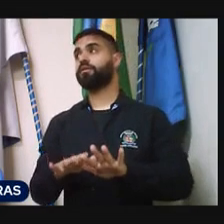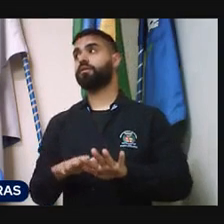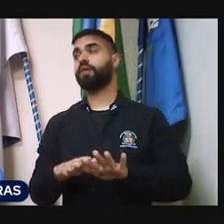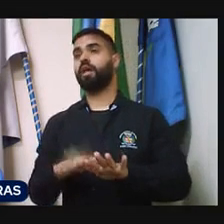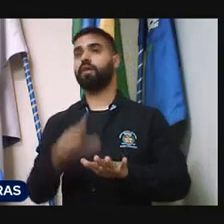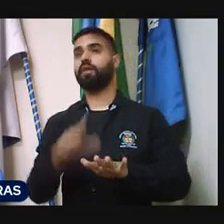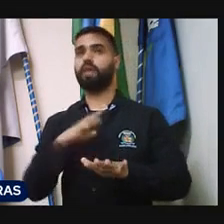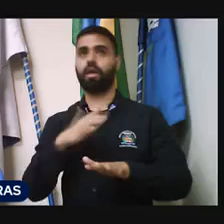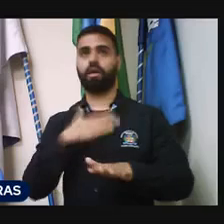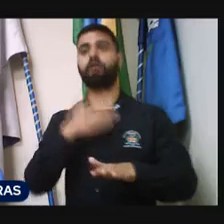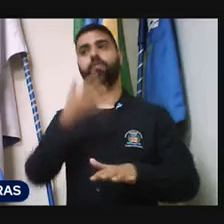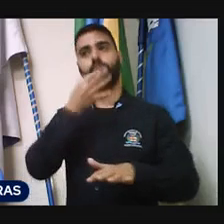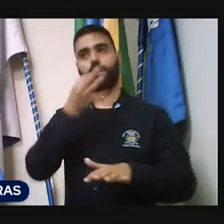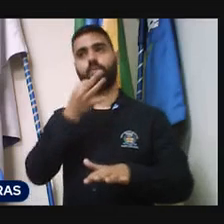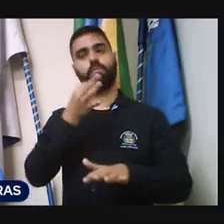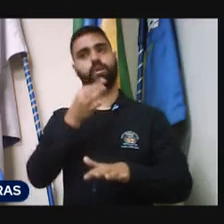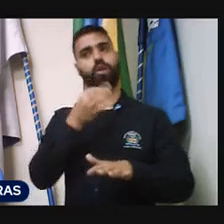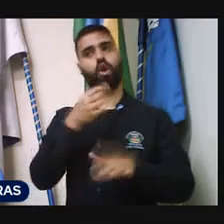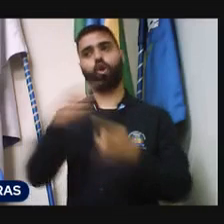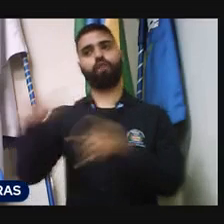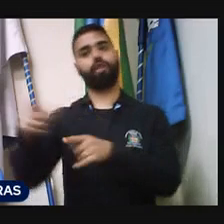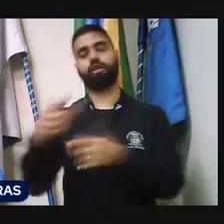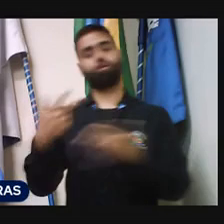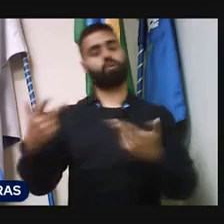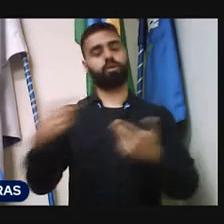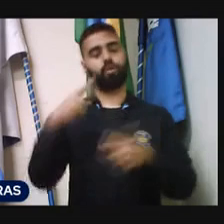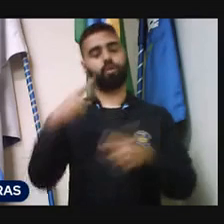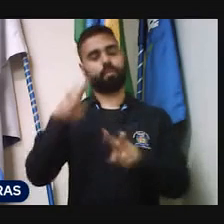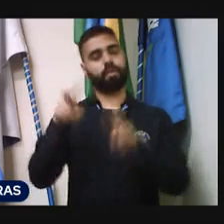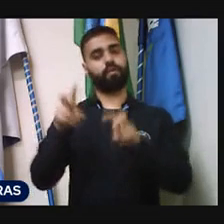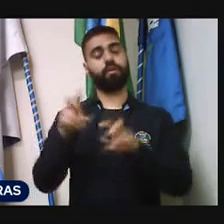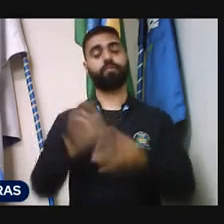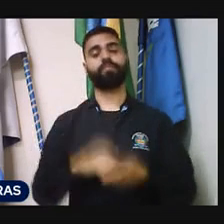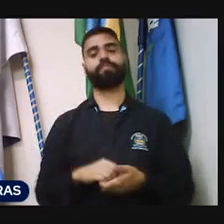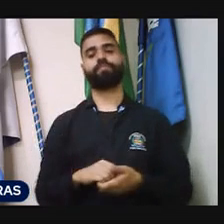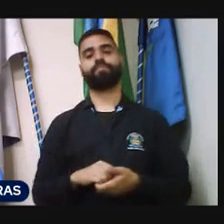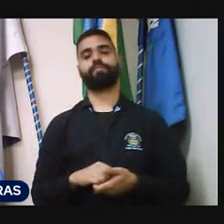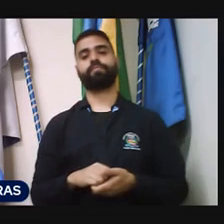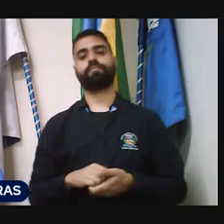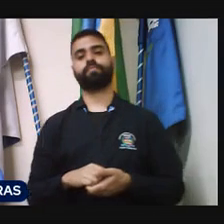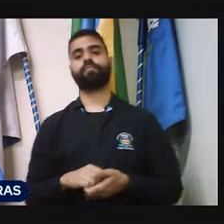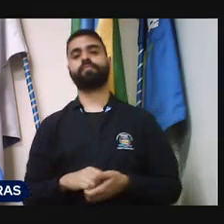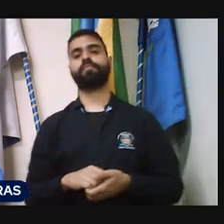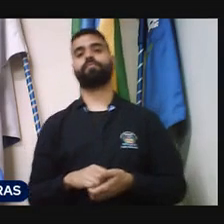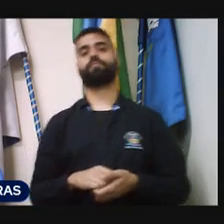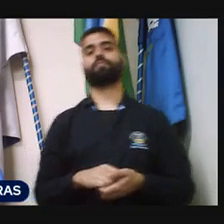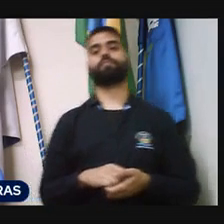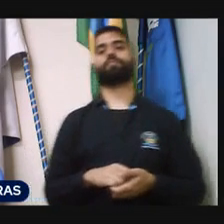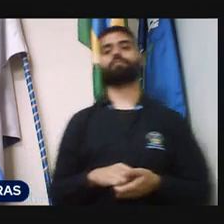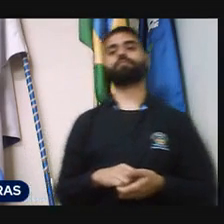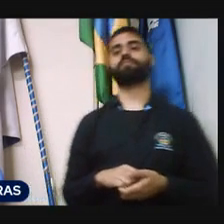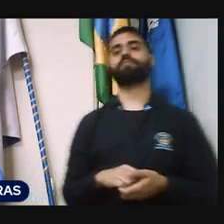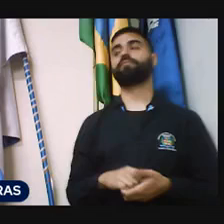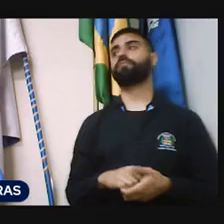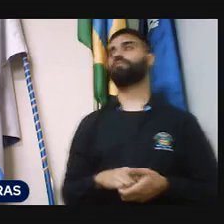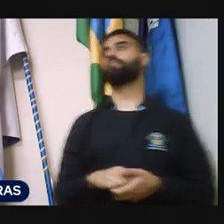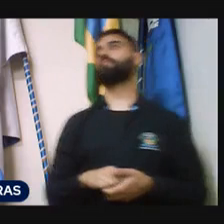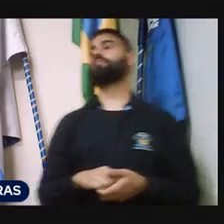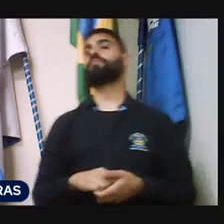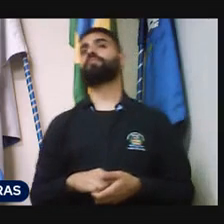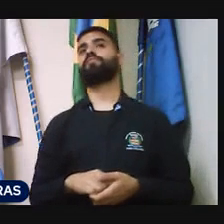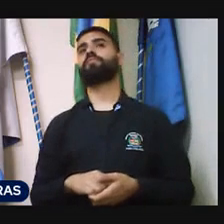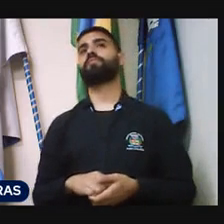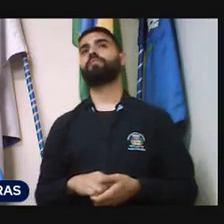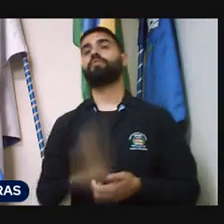me posicionar contrário aquilo que vi tá eu o vereador Davis